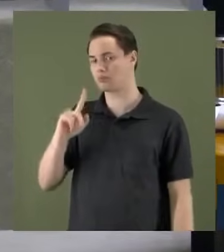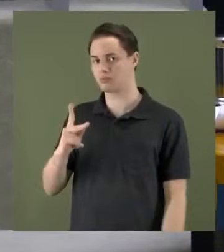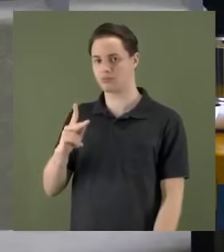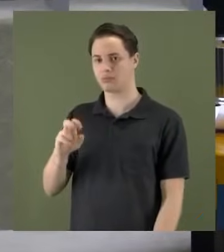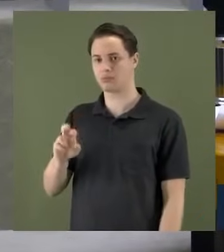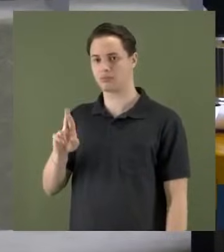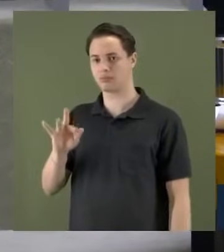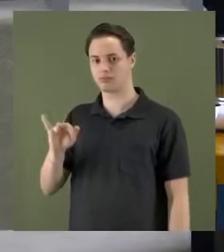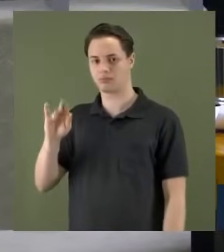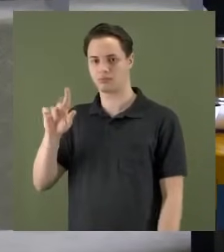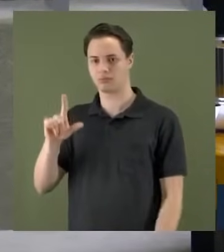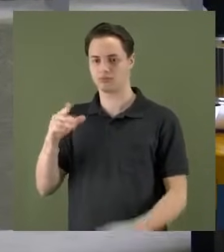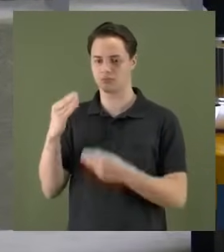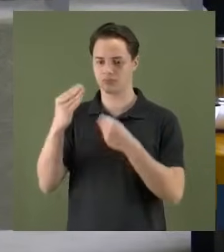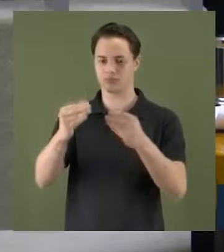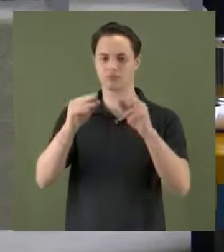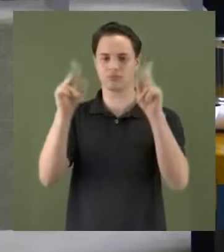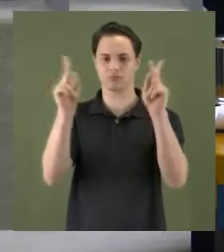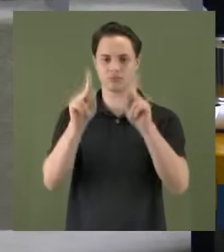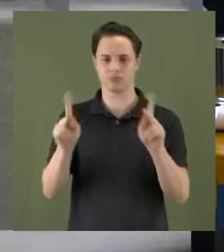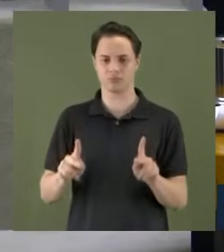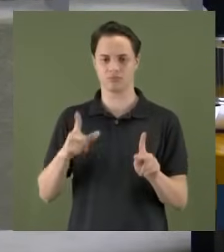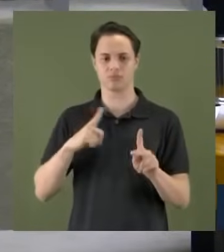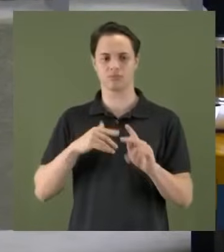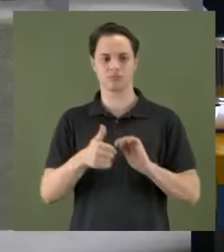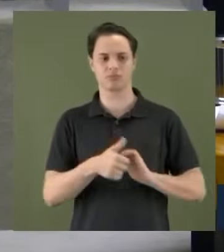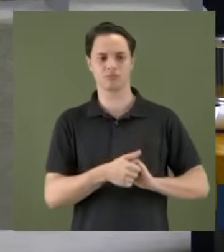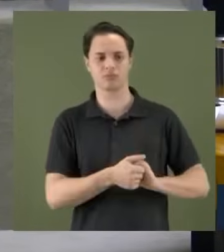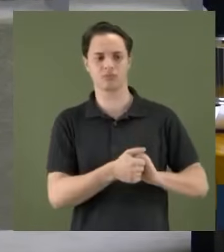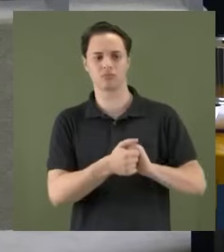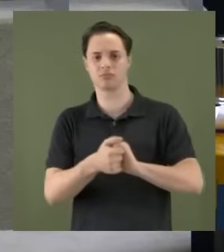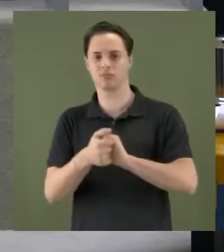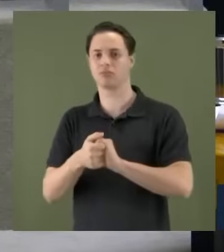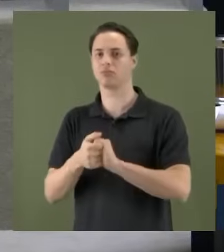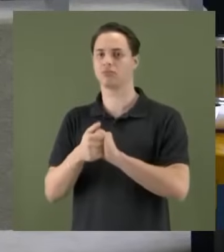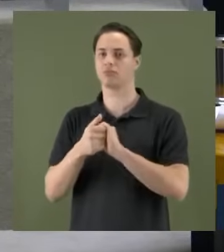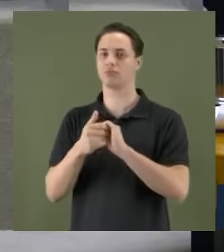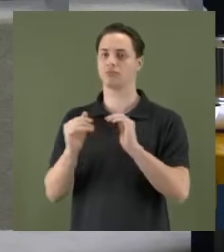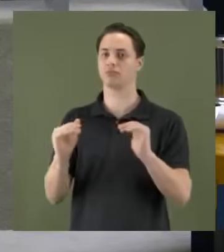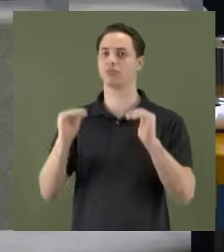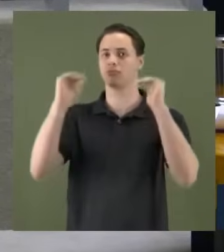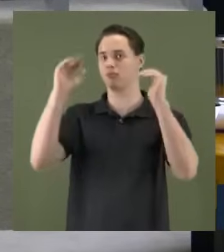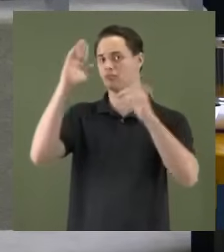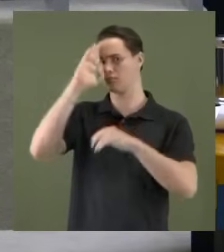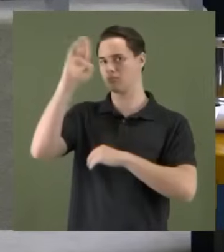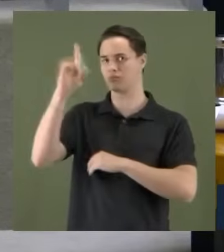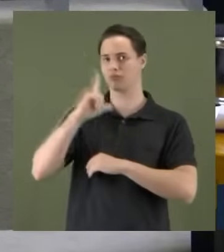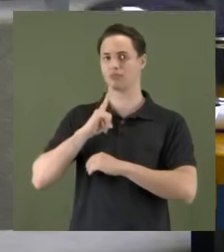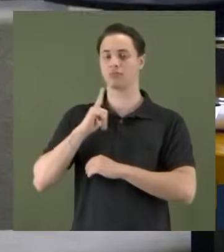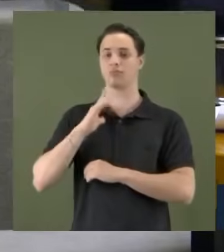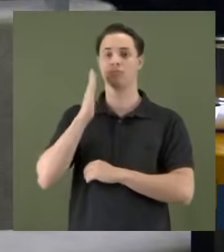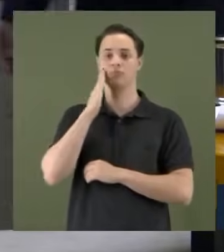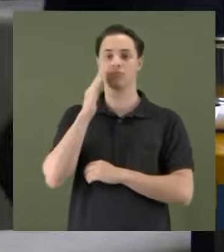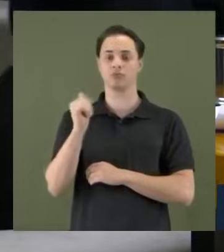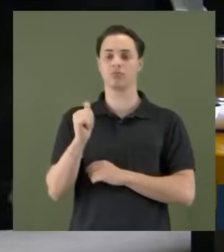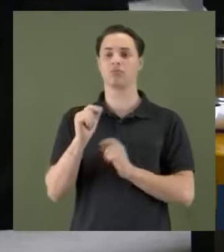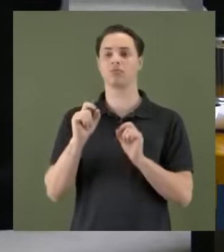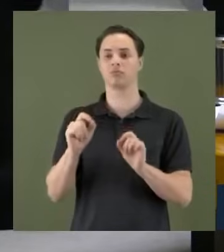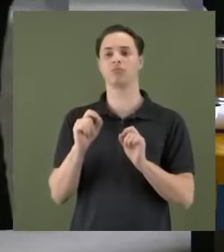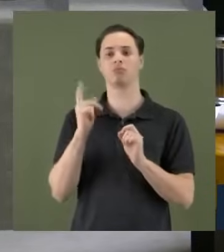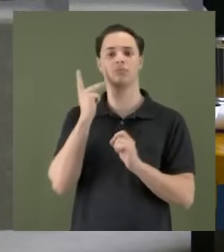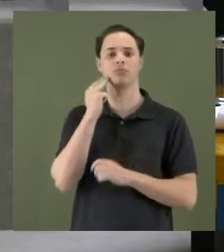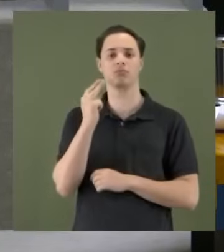de pacificação, de conciliação e, sobretudo, de resgate da normalidade